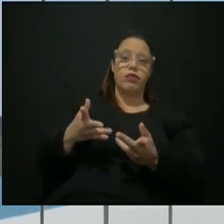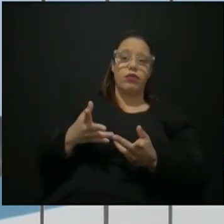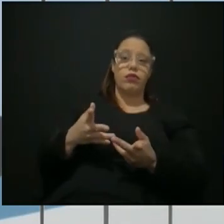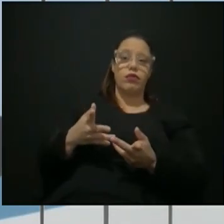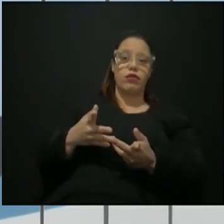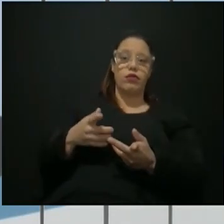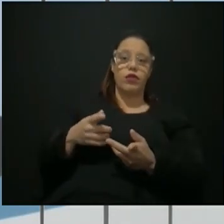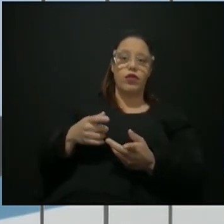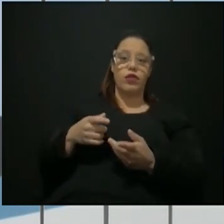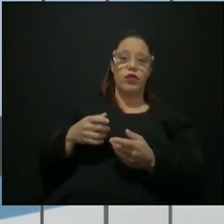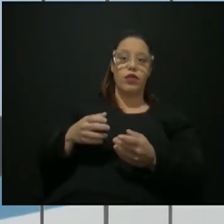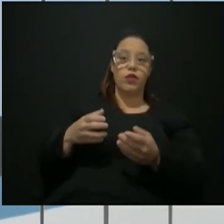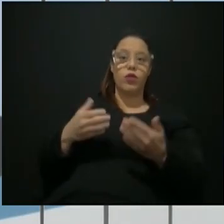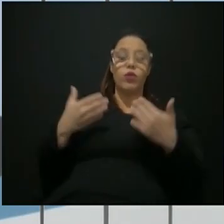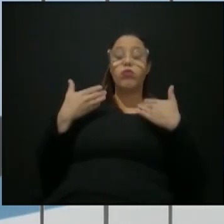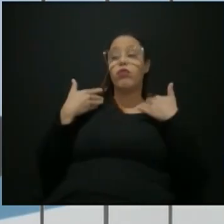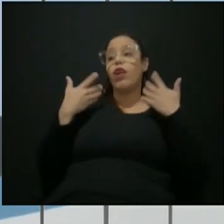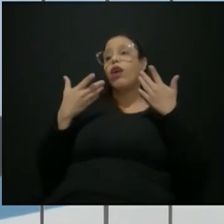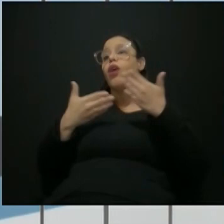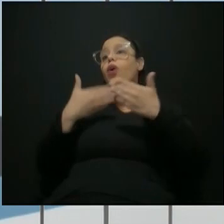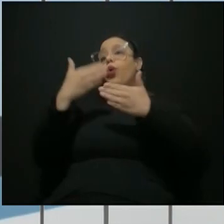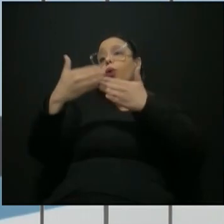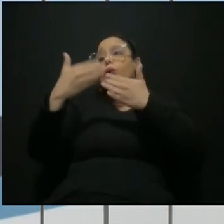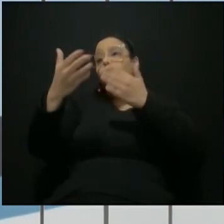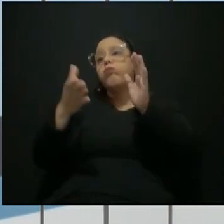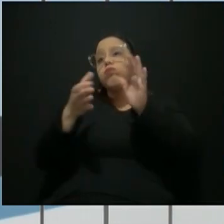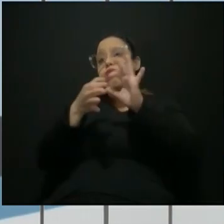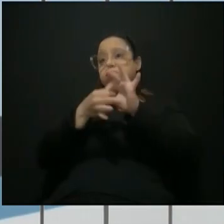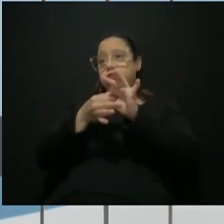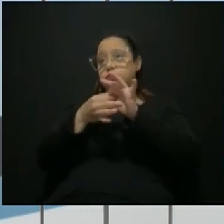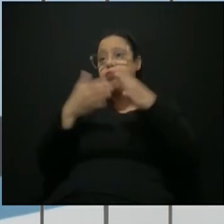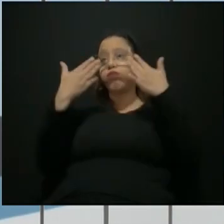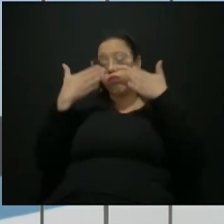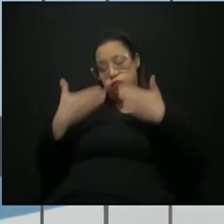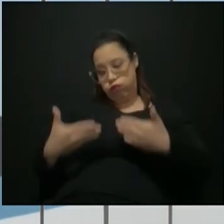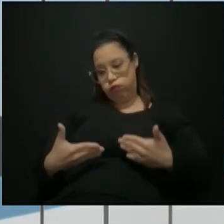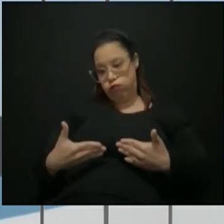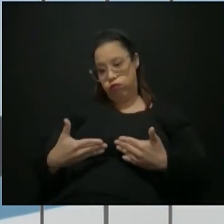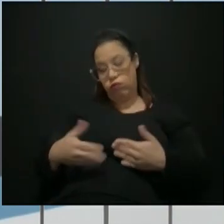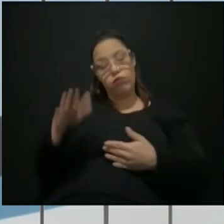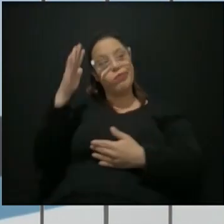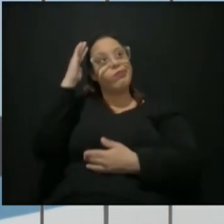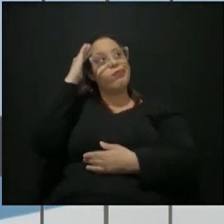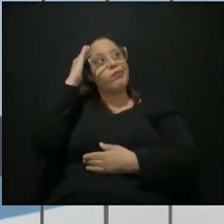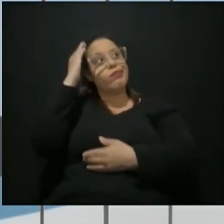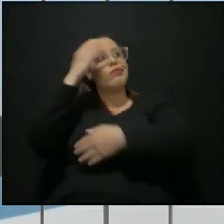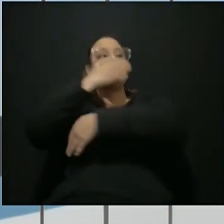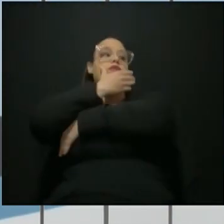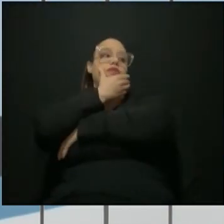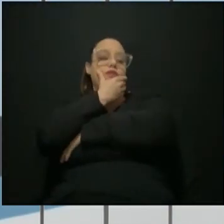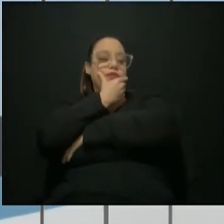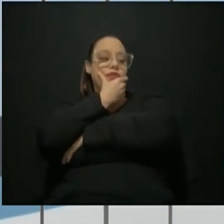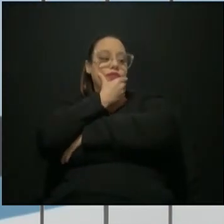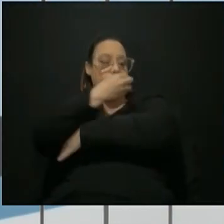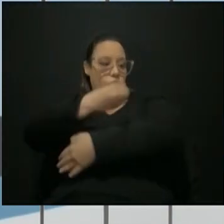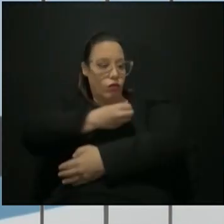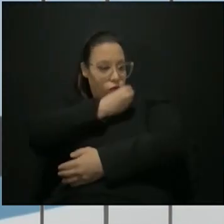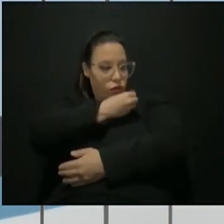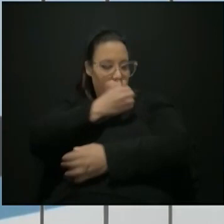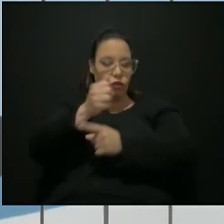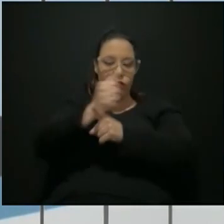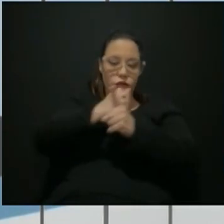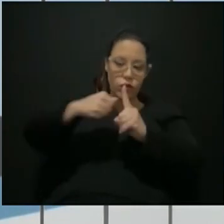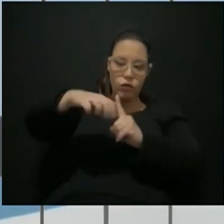pazes com o processo de envelhecimento, né? Consigo mesmo, e entender que a gente está vivendo agora uma sociedade do processo